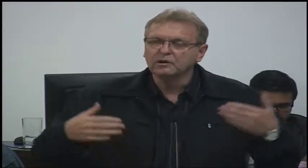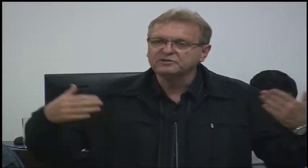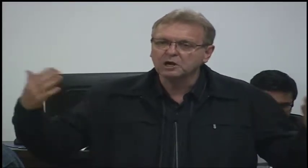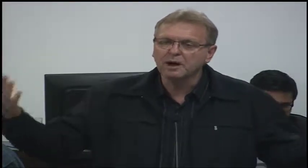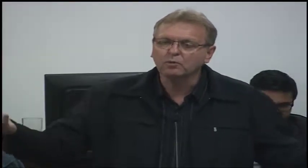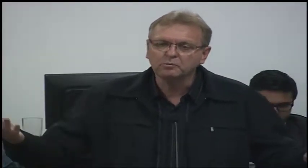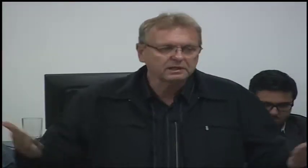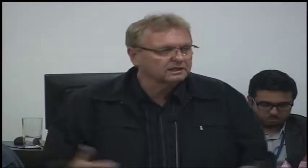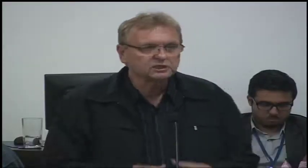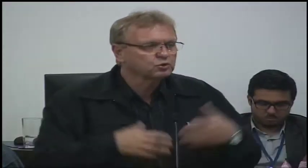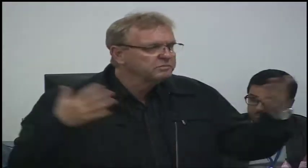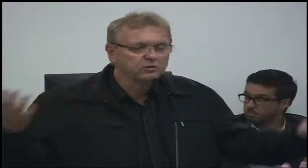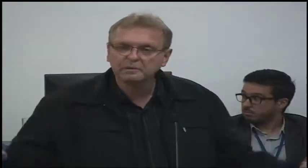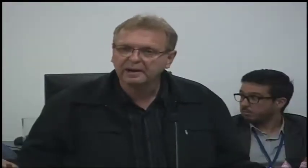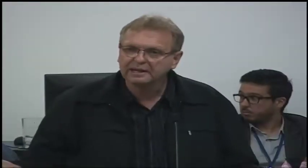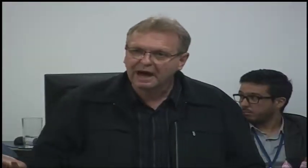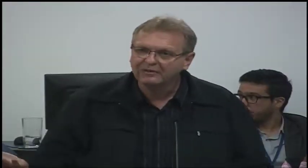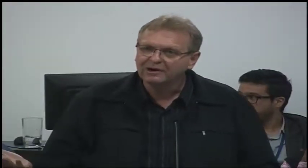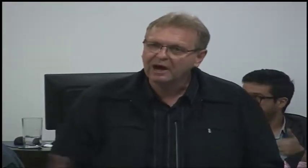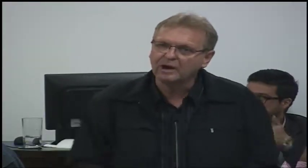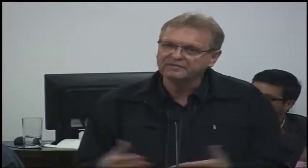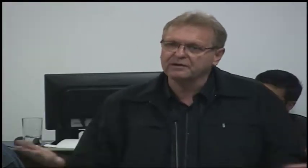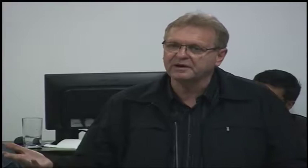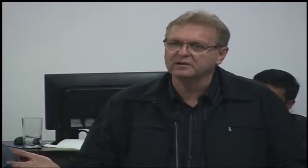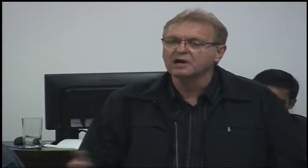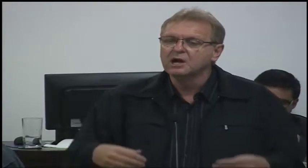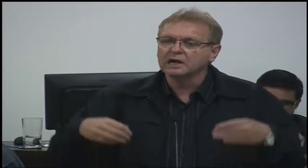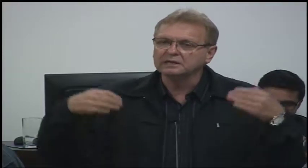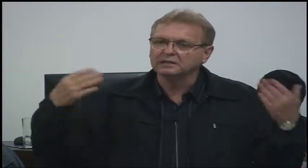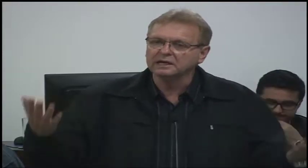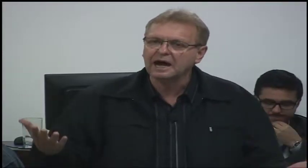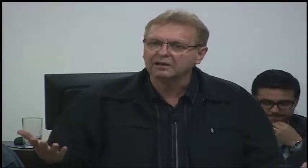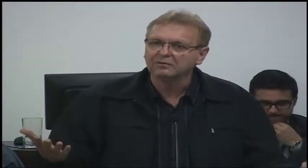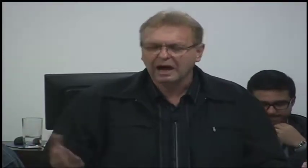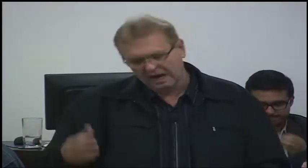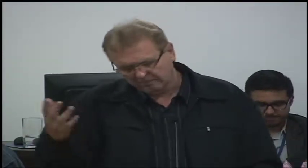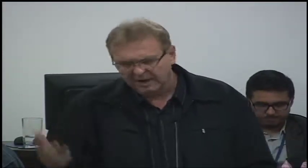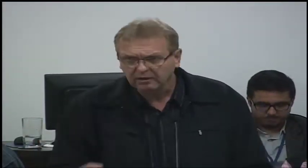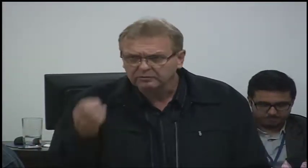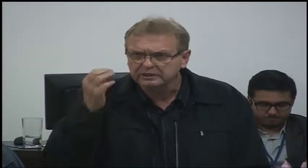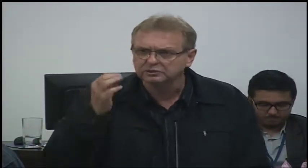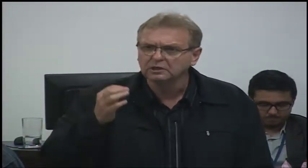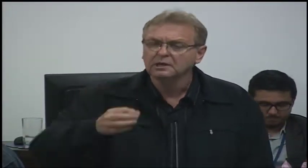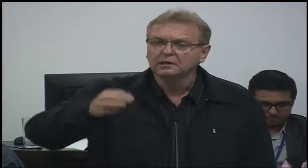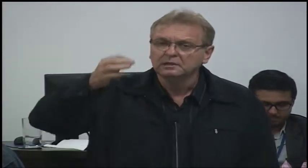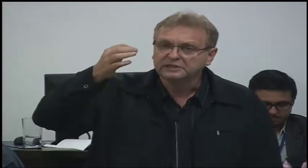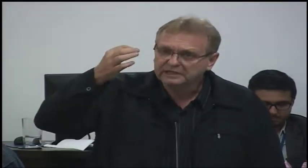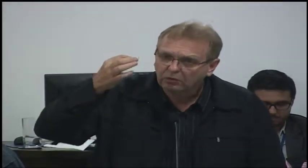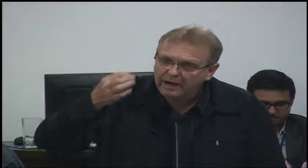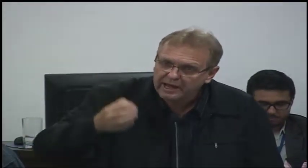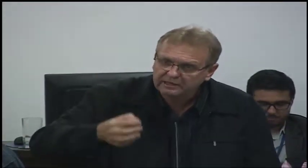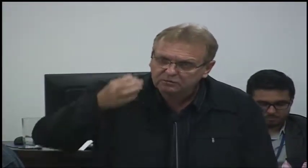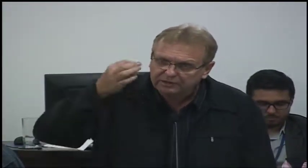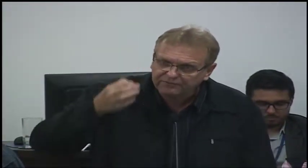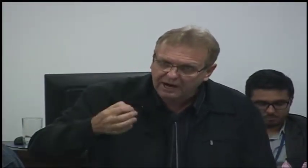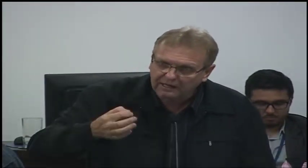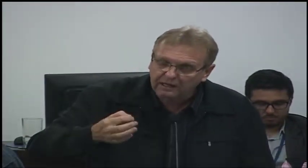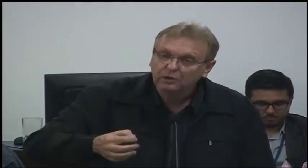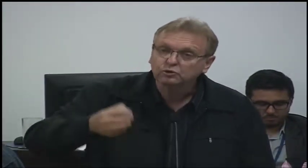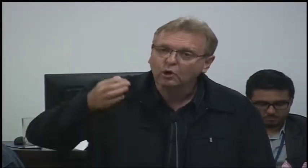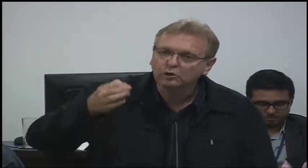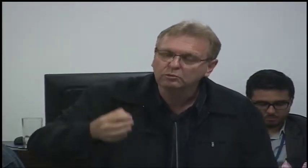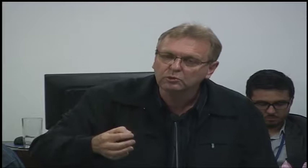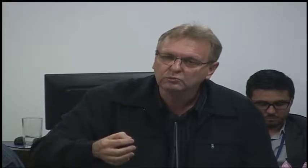combinaram, fizeram uma combinância e sumiram de plenário, agora fica falando, cantando de galo. Para com isso, seja coerente no que